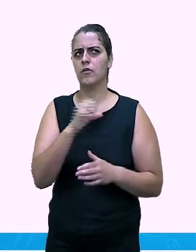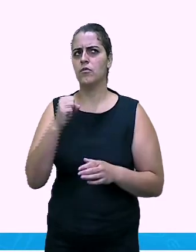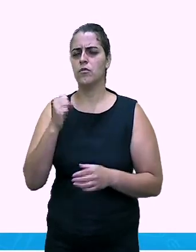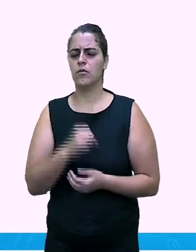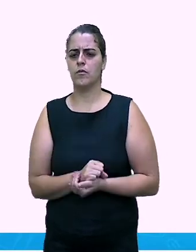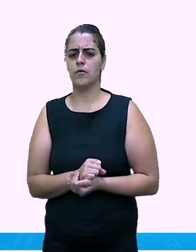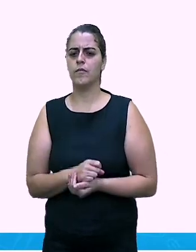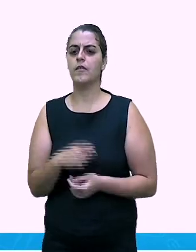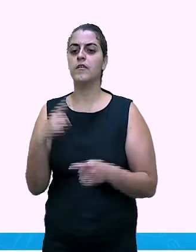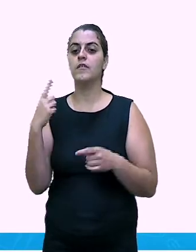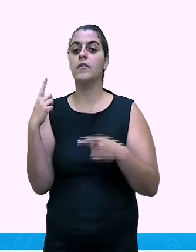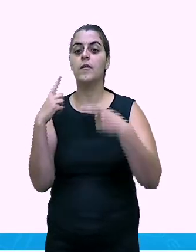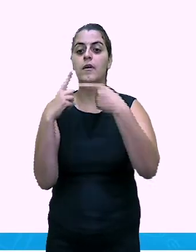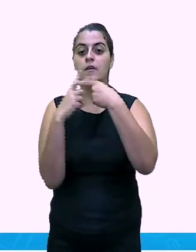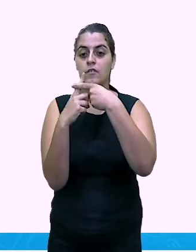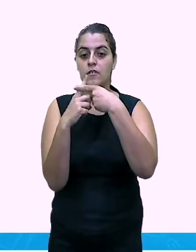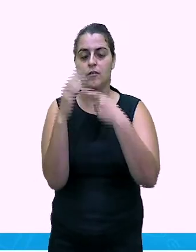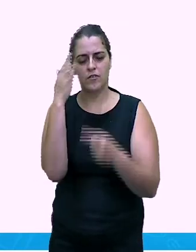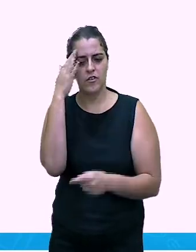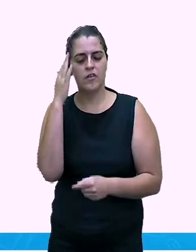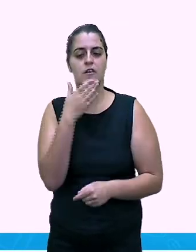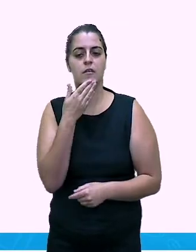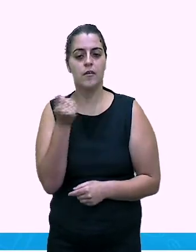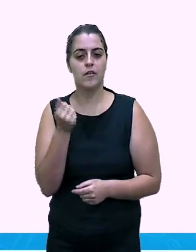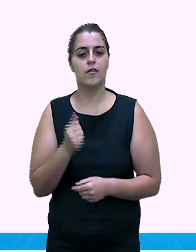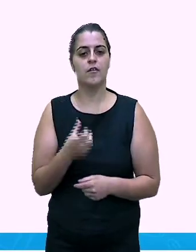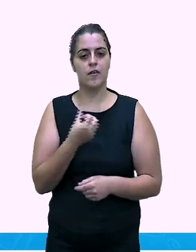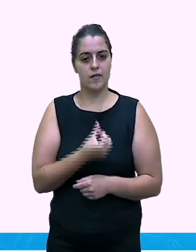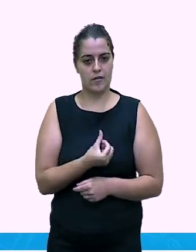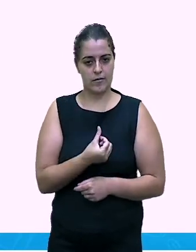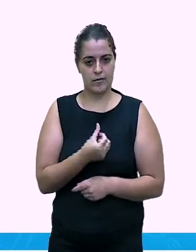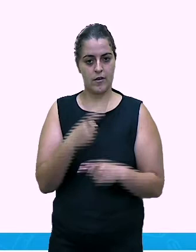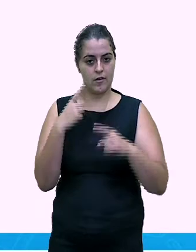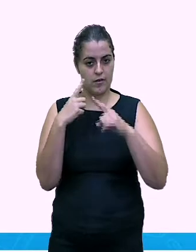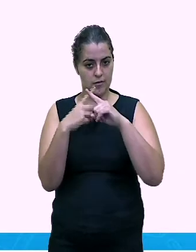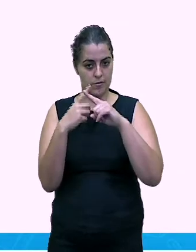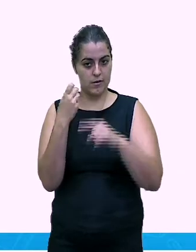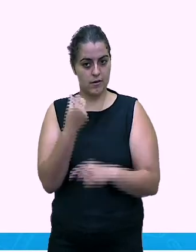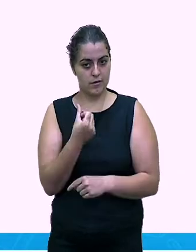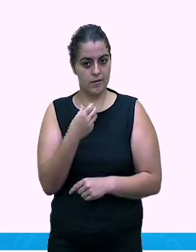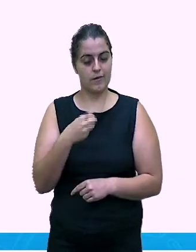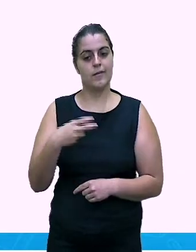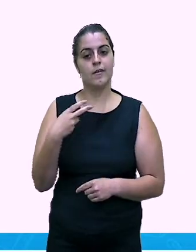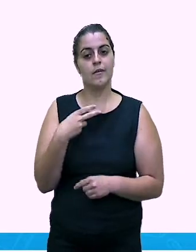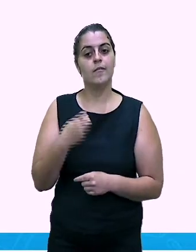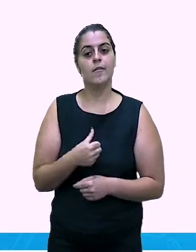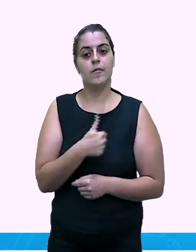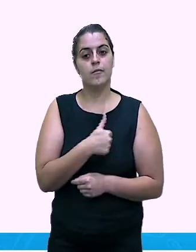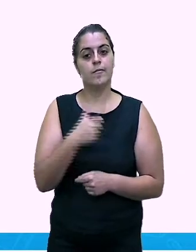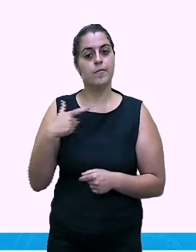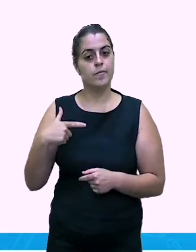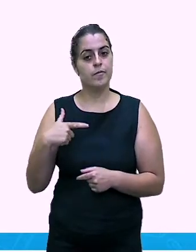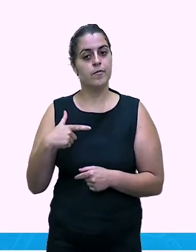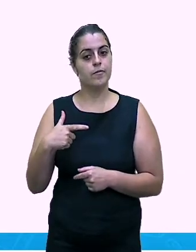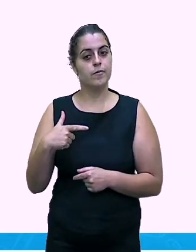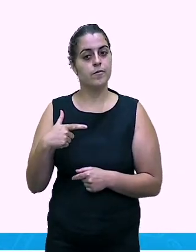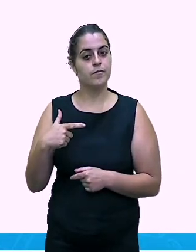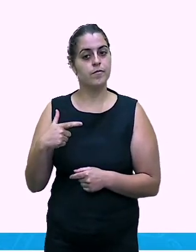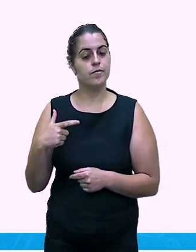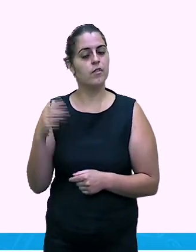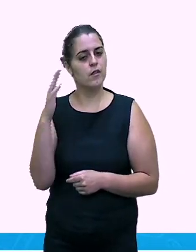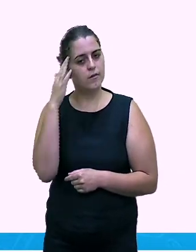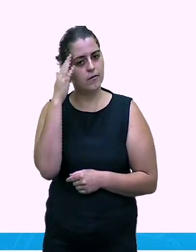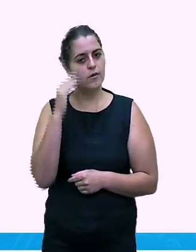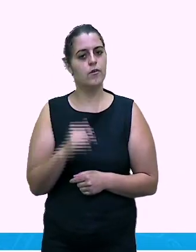aqui uma adição para a gente entender. Olha, nós temos o número 6 mais 6, que daria 12. Então, a gente